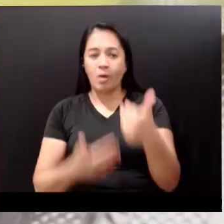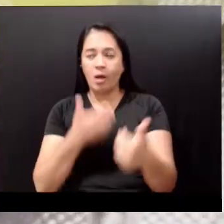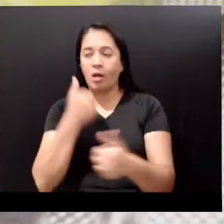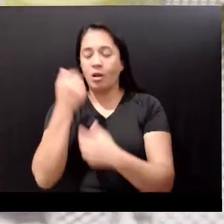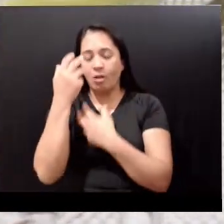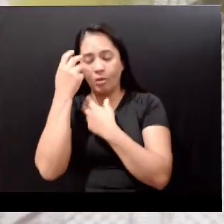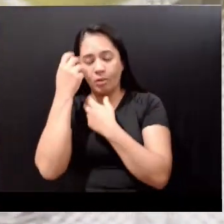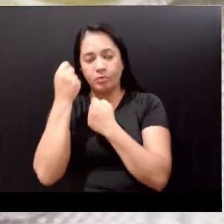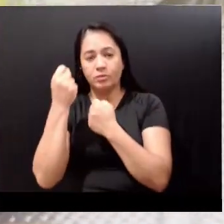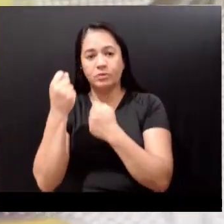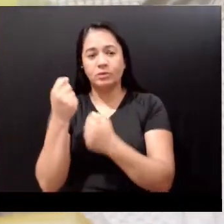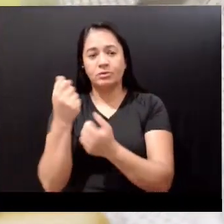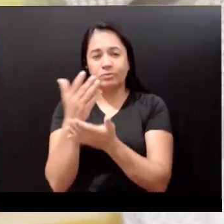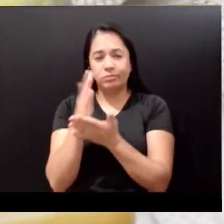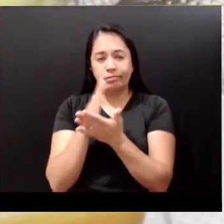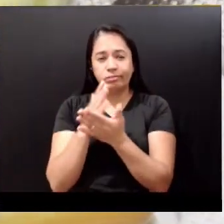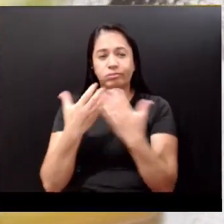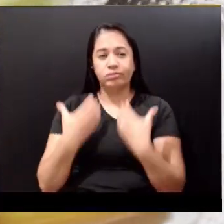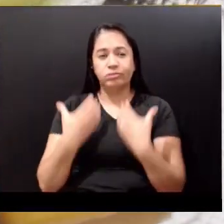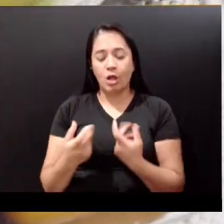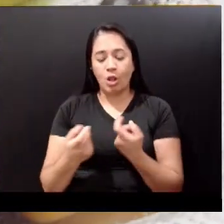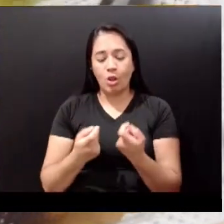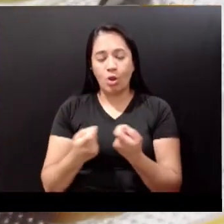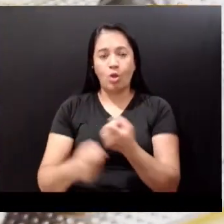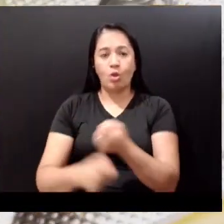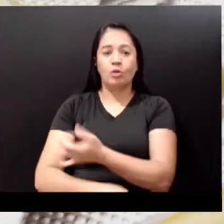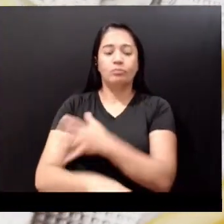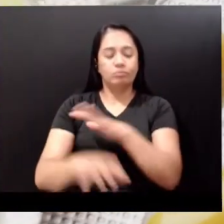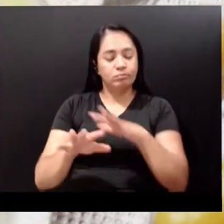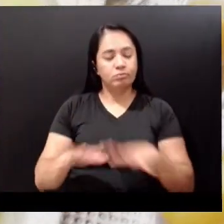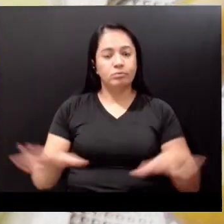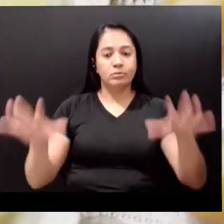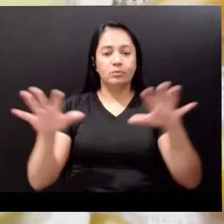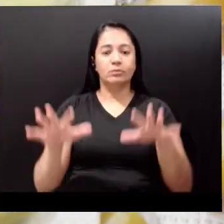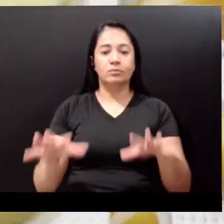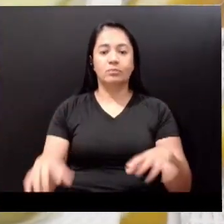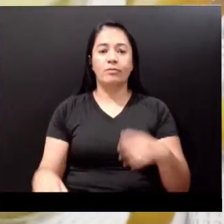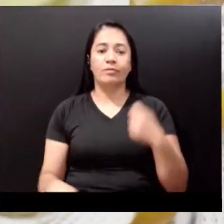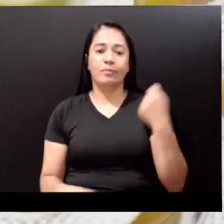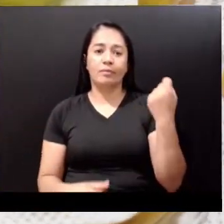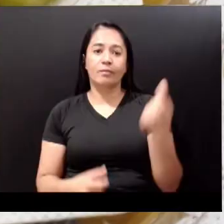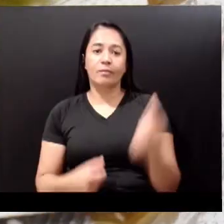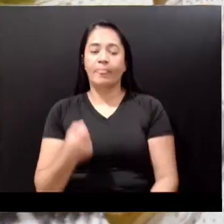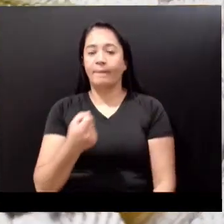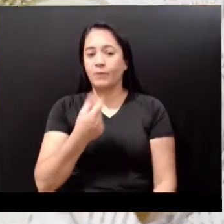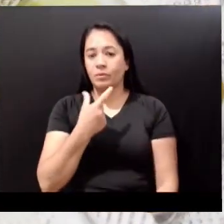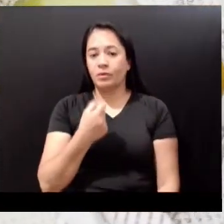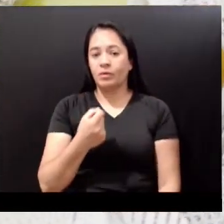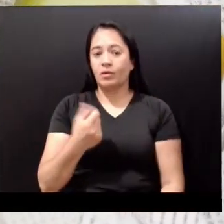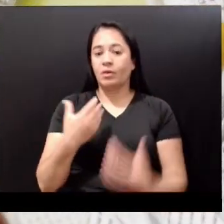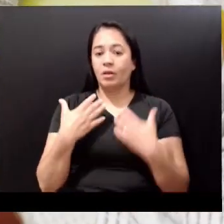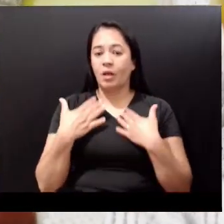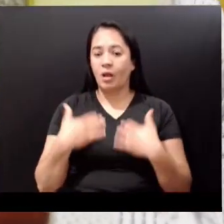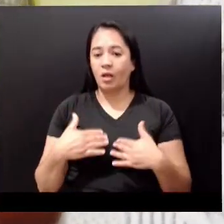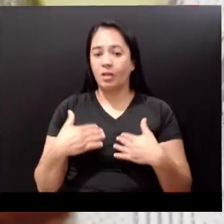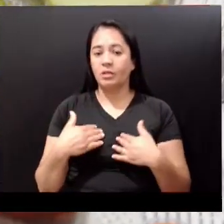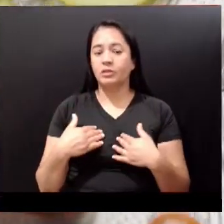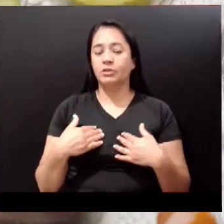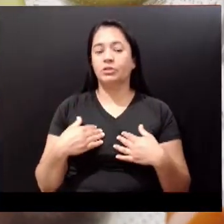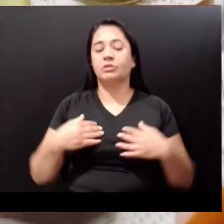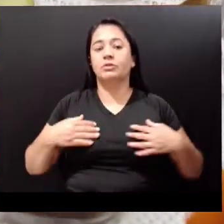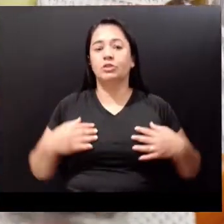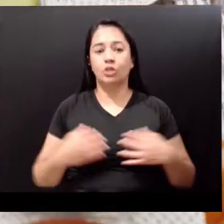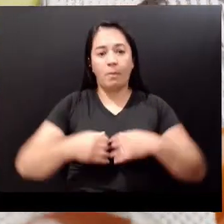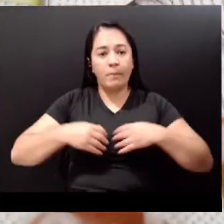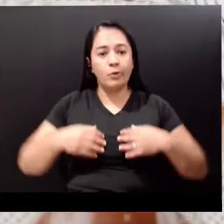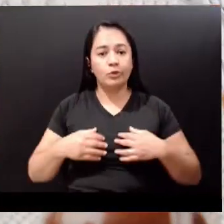do sono, na melhora da fadiga, no controle dos sintomas como um todo. Então, há algumas medicações que são relaxantes